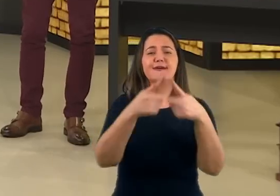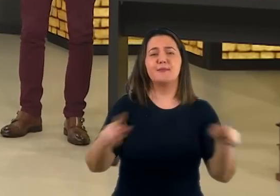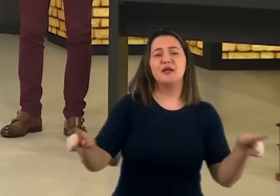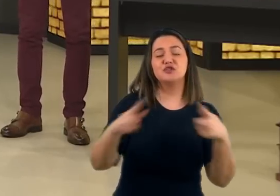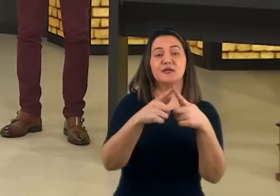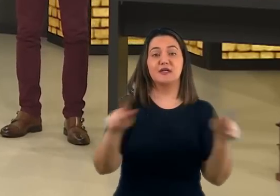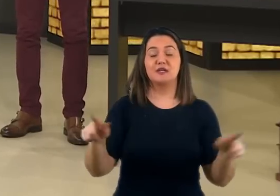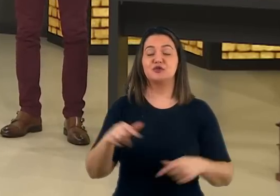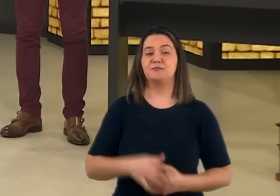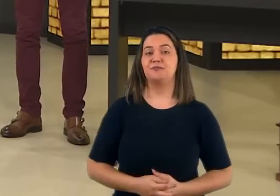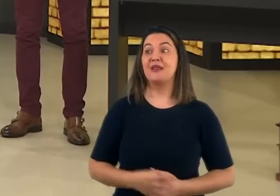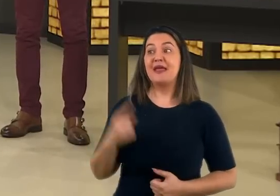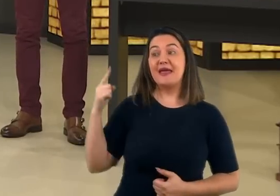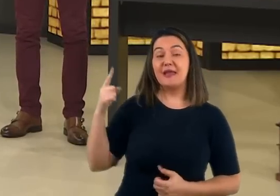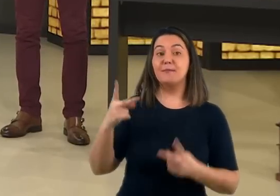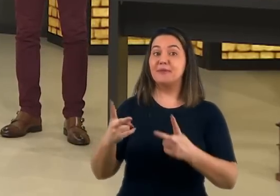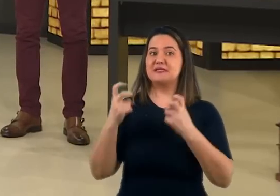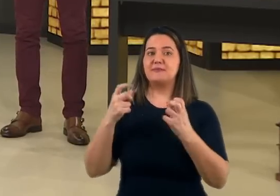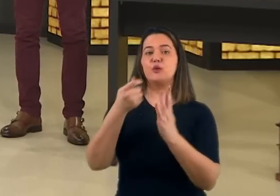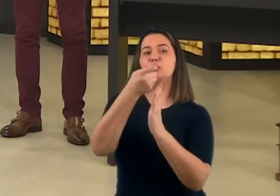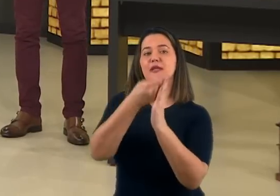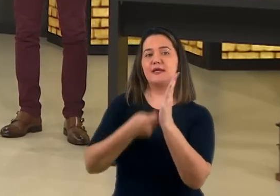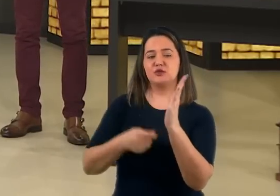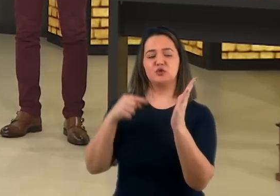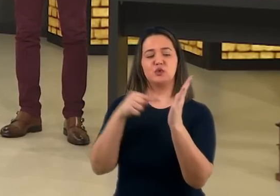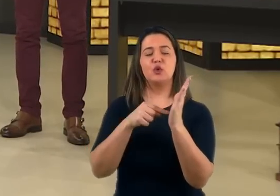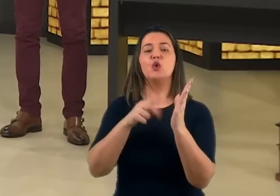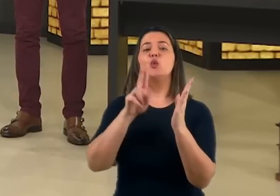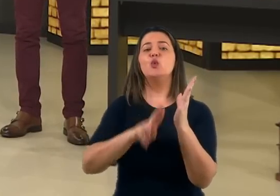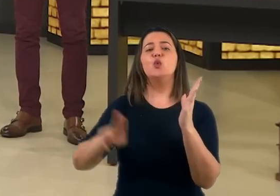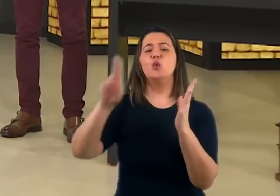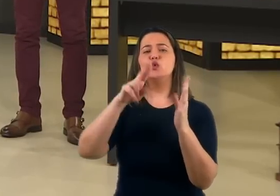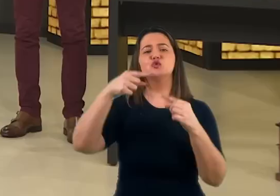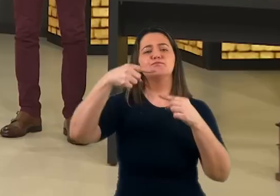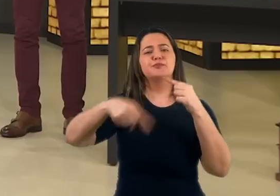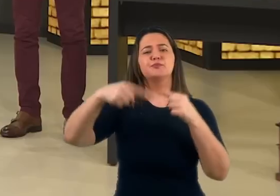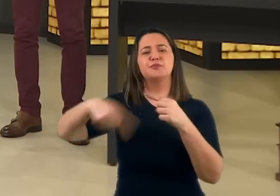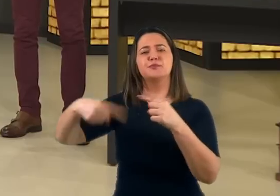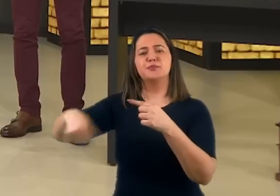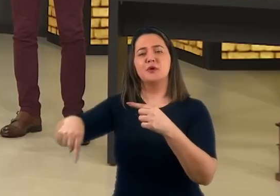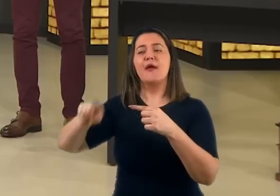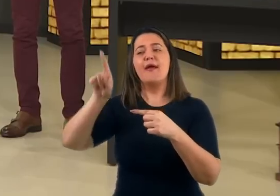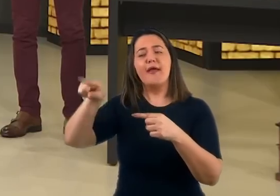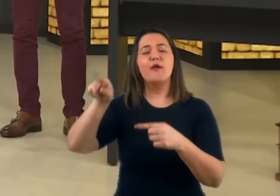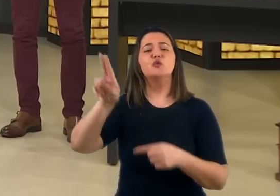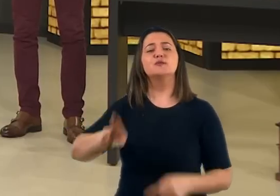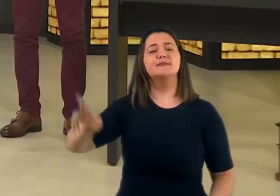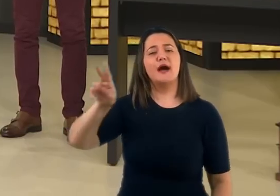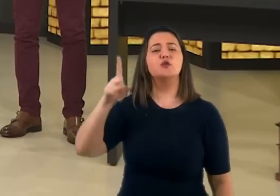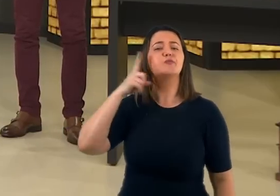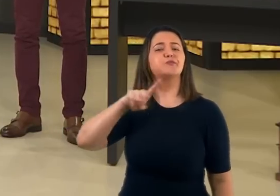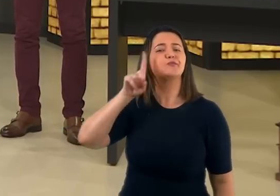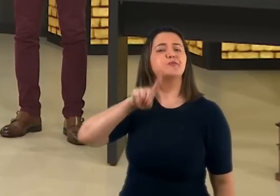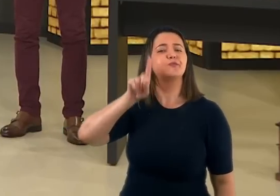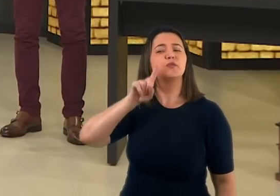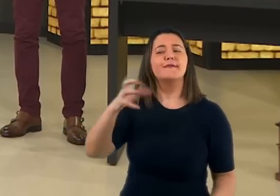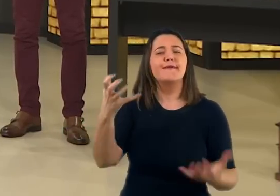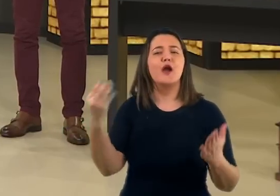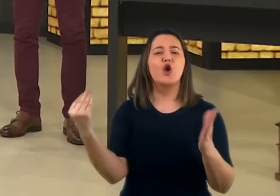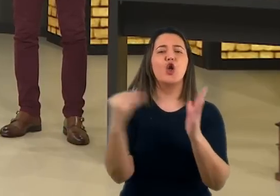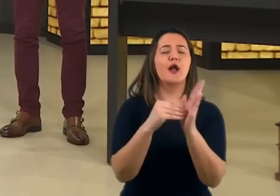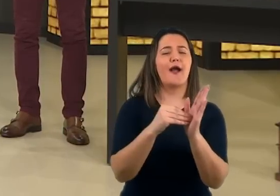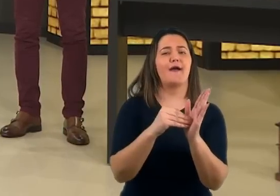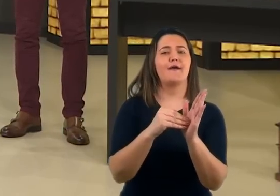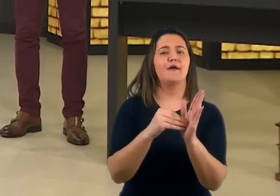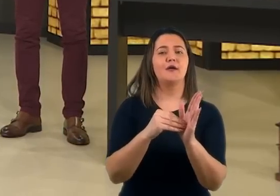este uso irregular do gênero foi usado propositalmente pelo autor bíblico, não é porque ele não sabia